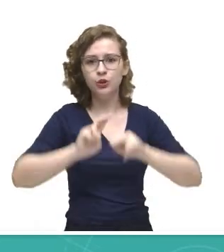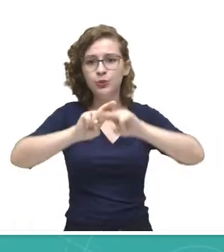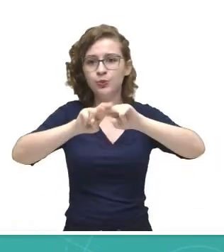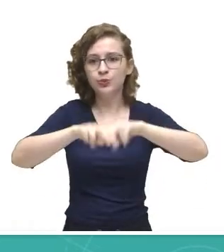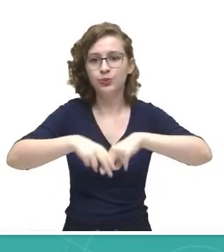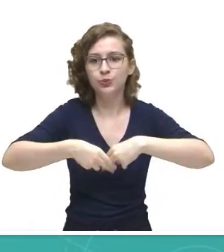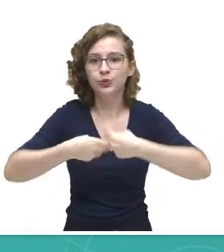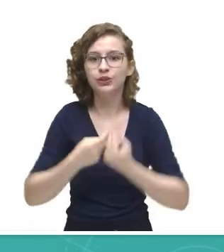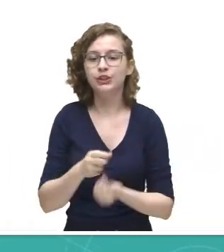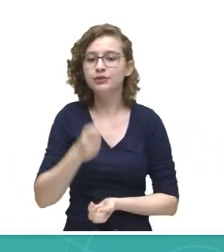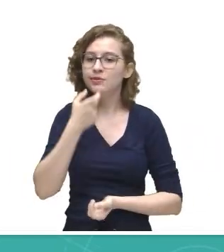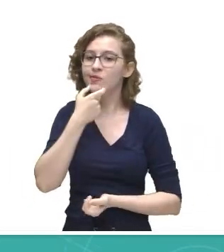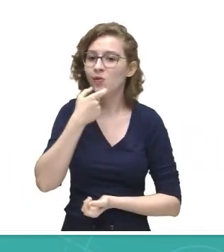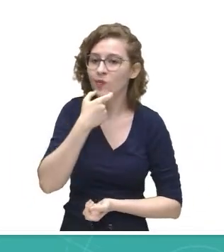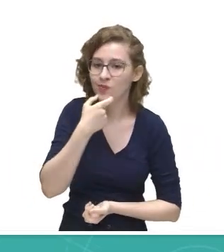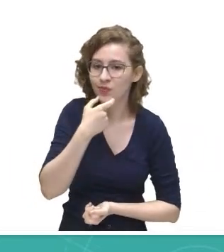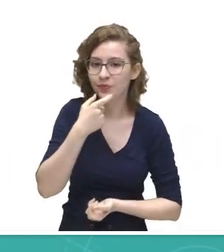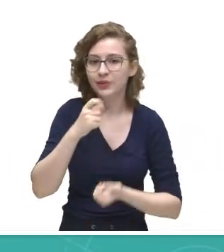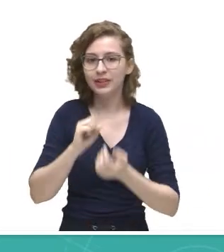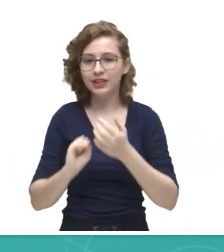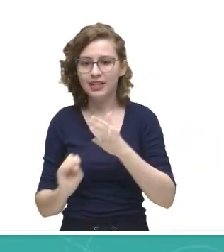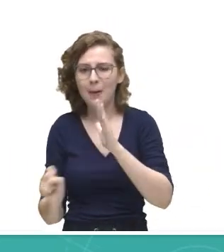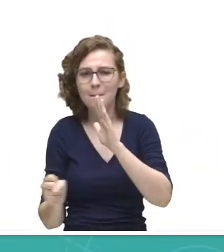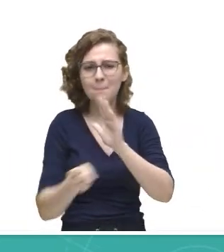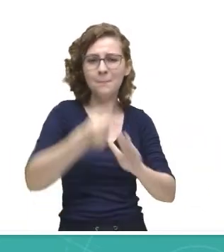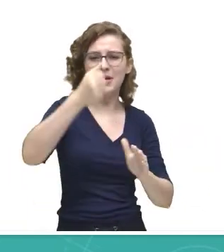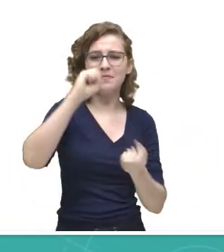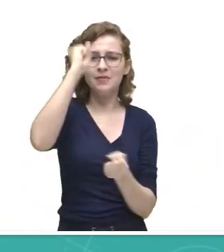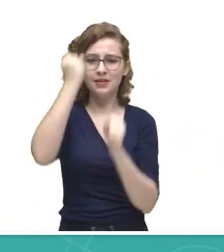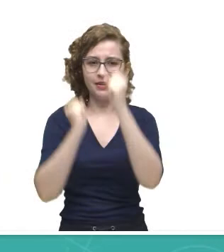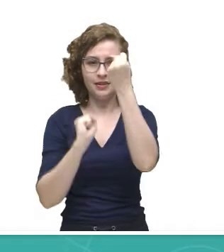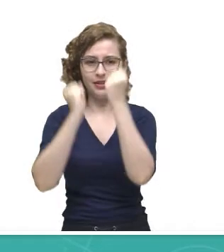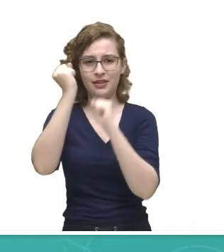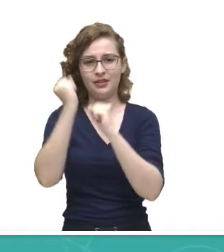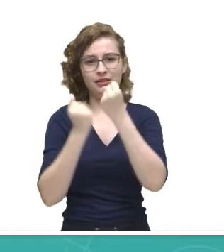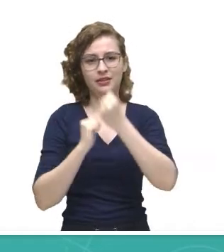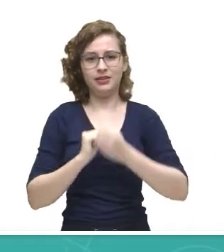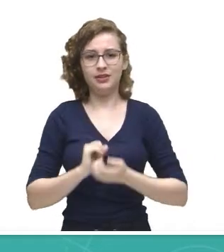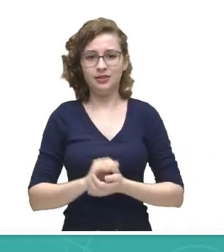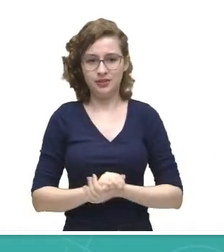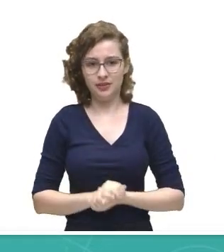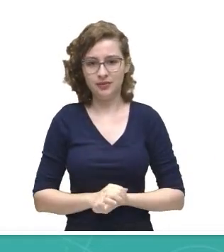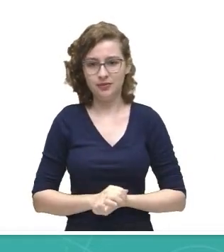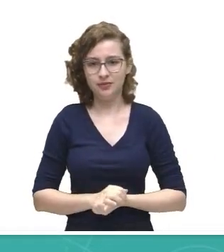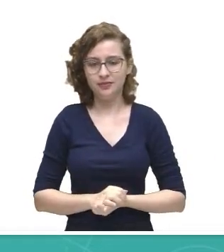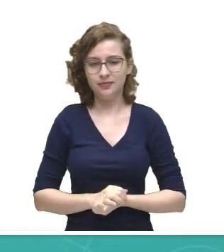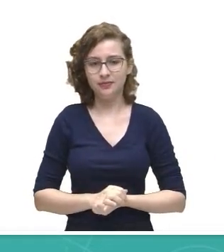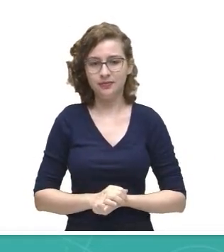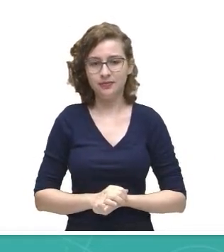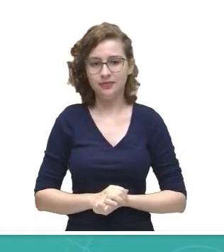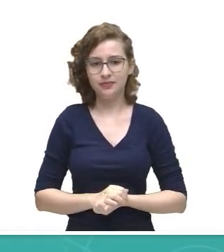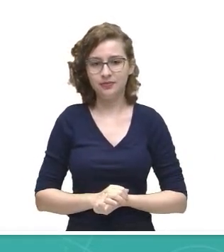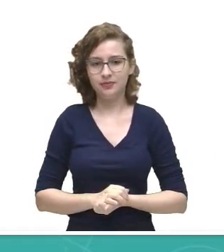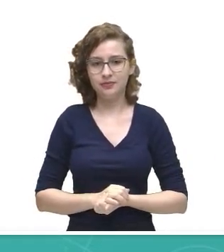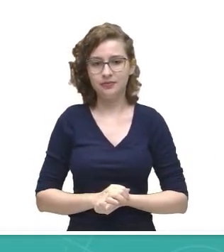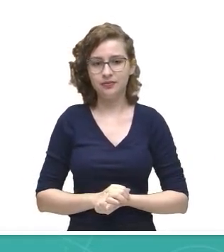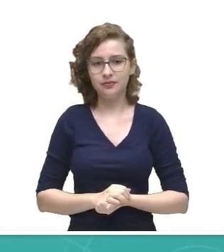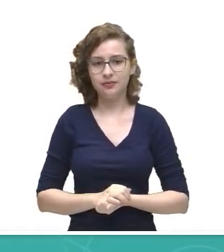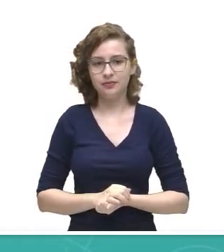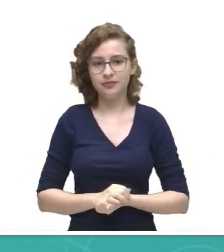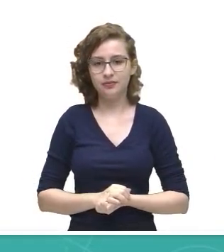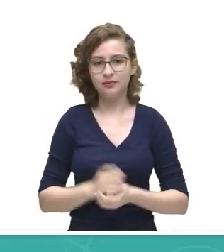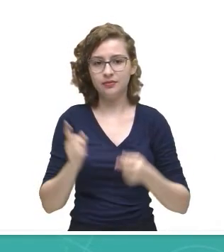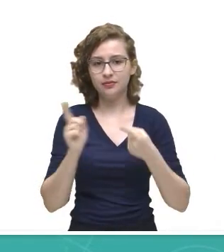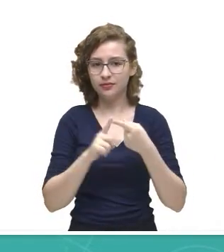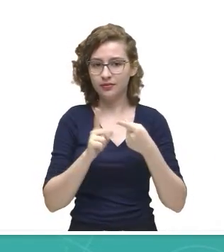tornaram a Inglaterra essa pioneira na industrialização. Os motivos que facilitaram com que essa industrialização surgisse na Inglaterra.